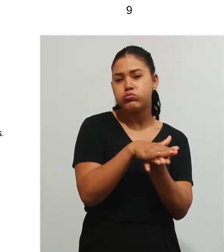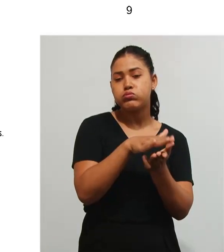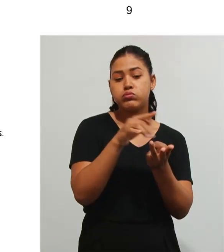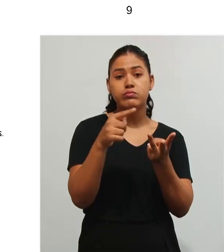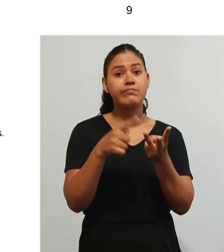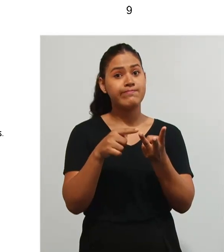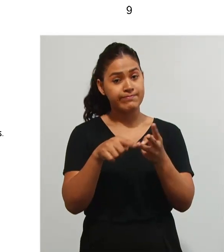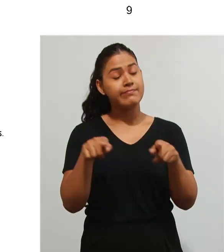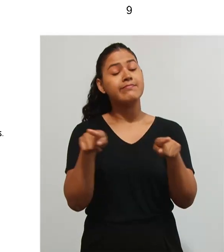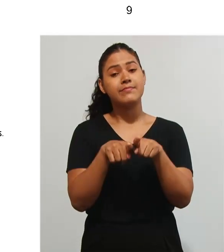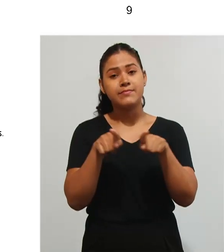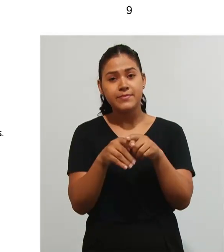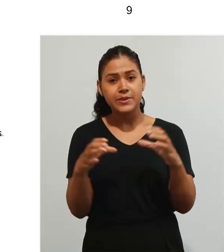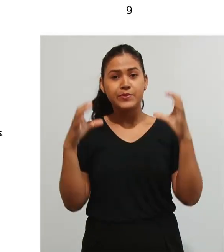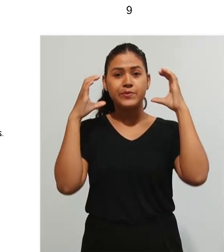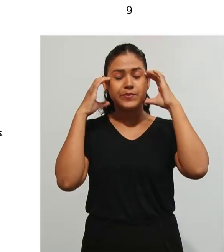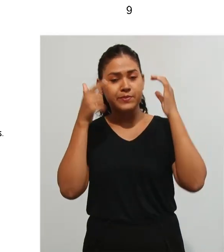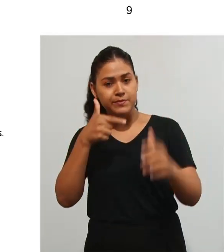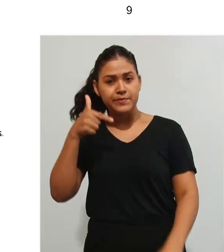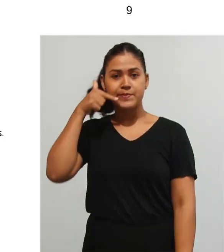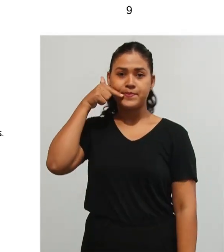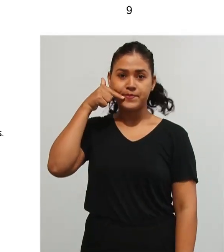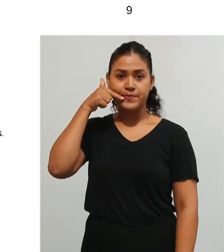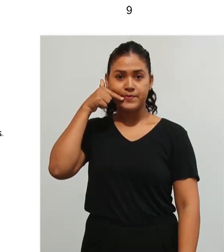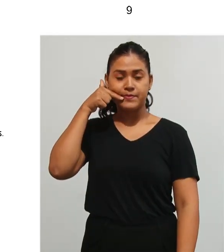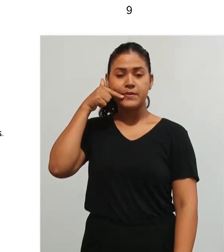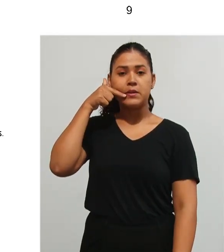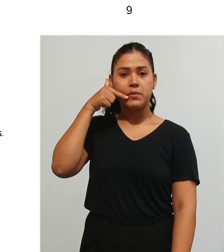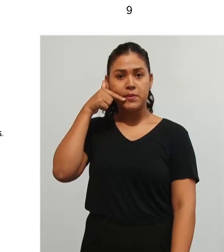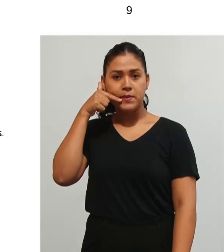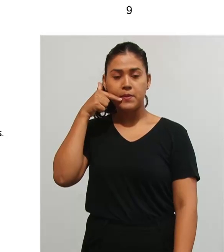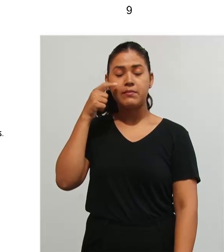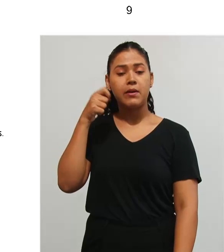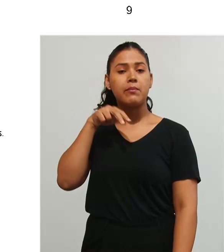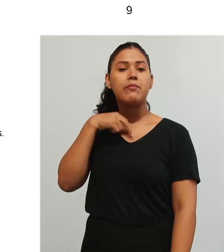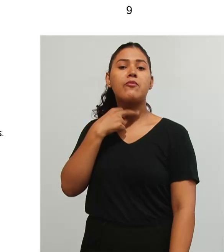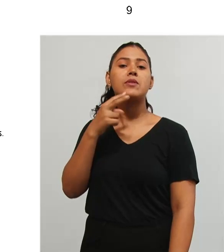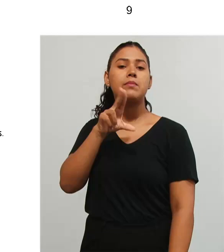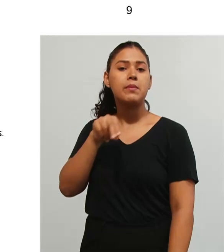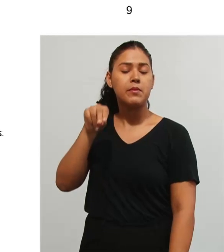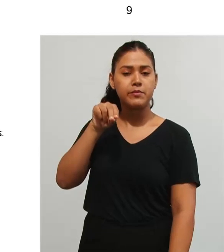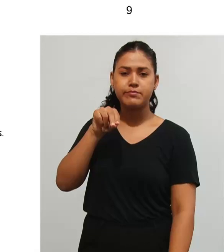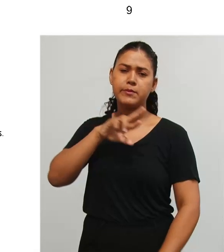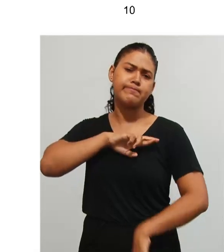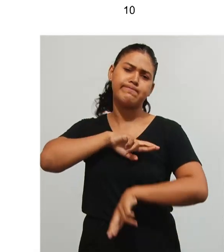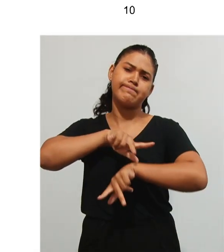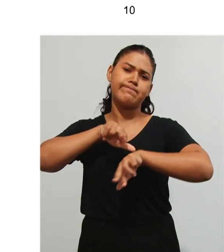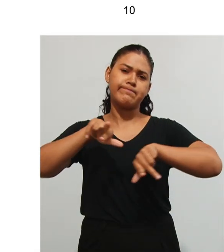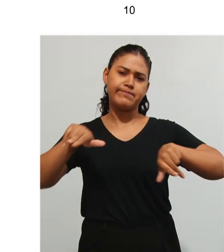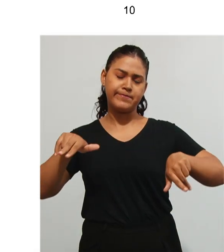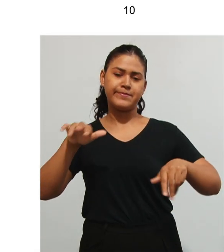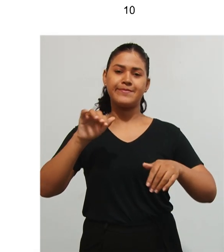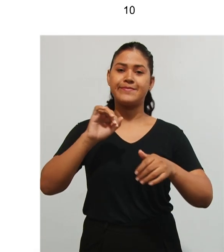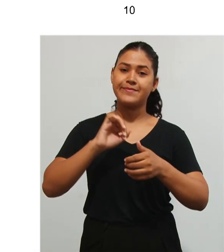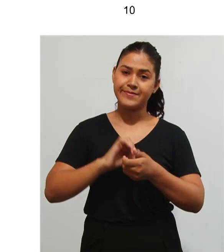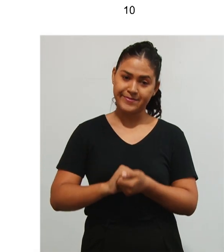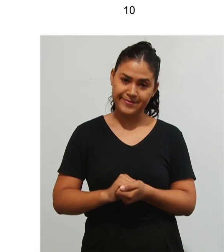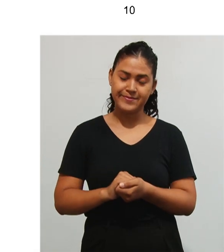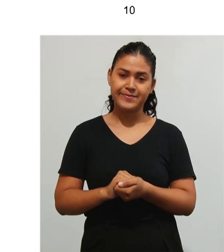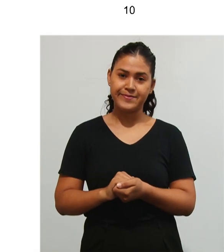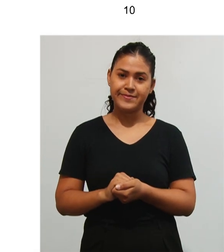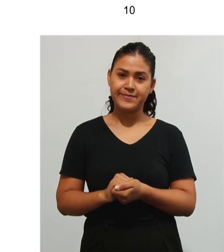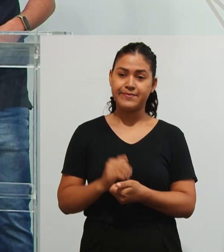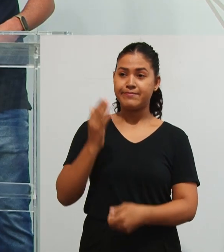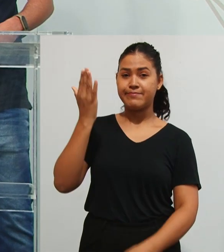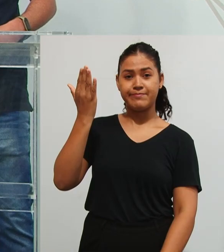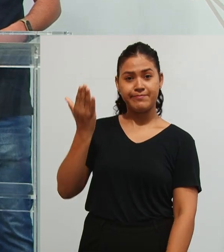próprio fone de ouvido, onde eu estou ouvindo um sinal sonoro e assim por diante. E aí